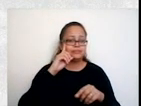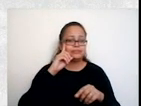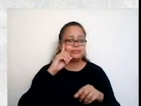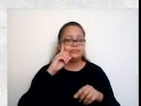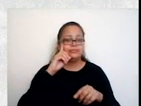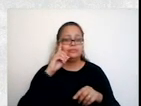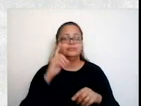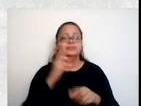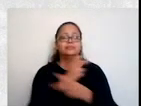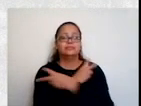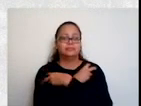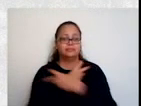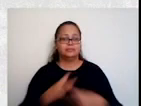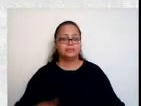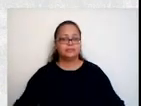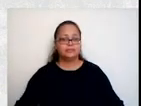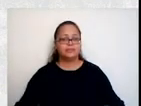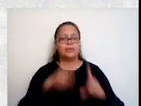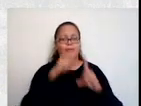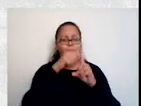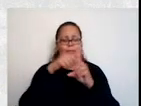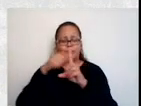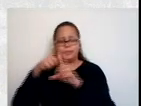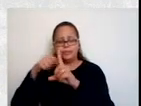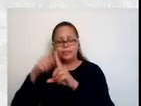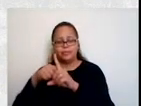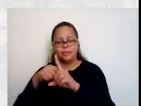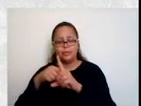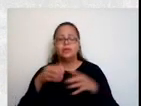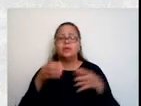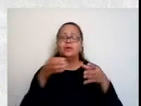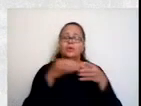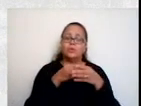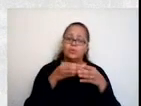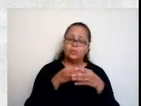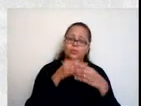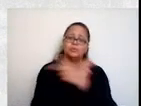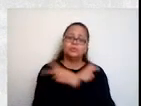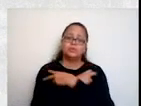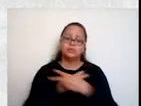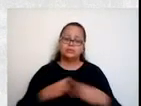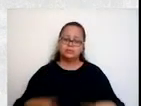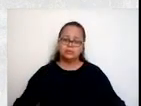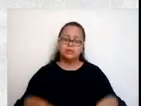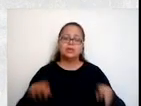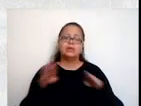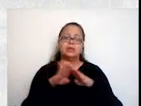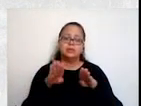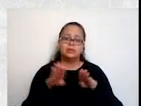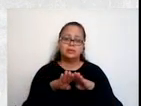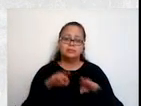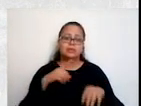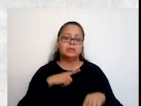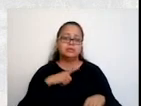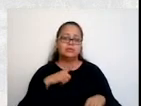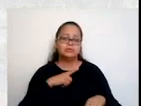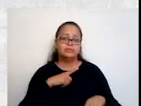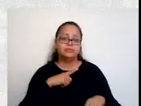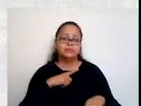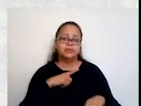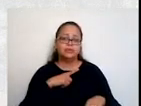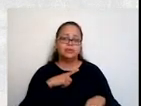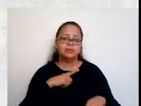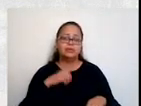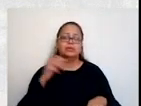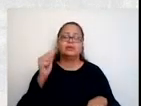meses. Vale lembrar que vários outros grupos de cangaceiros agiram no mesmo período. Entre eles, se